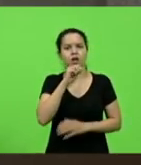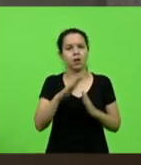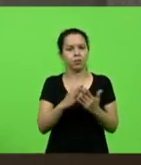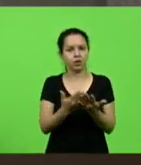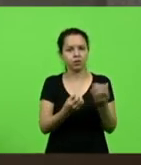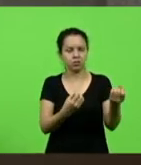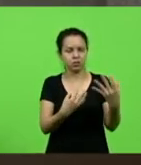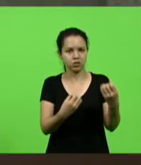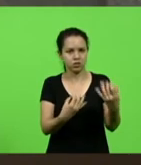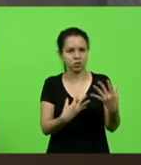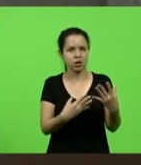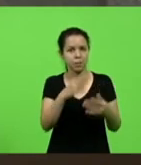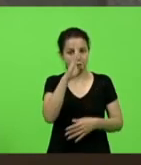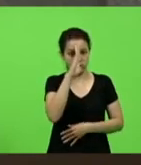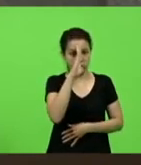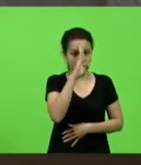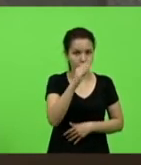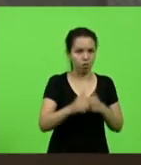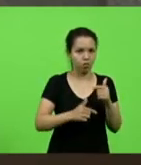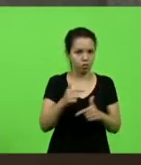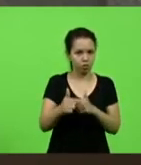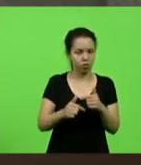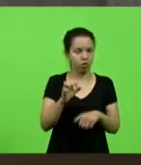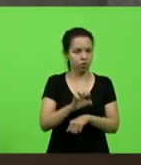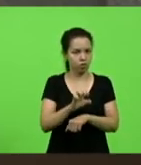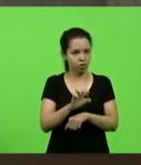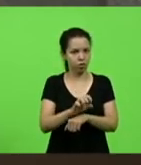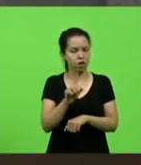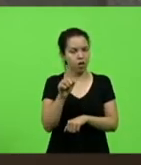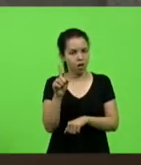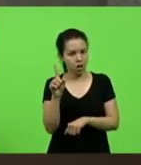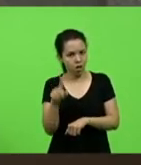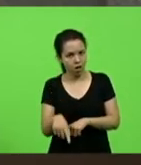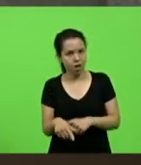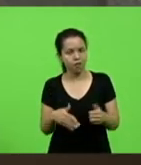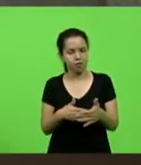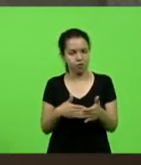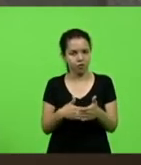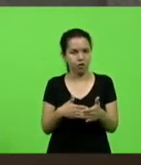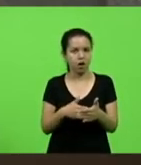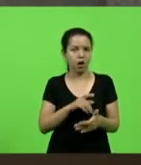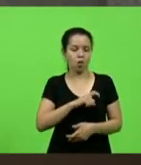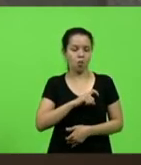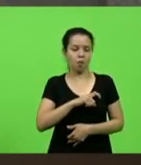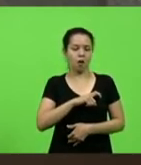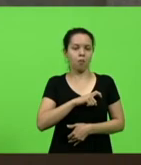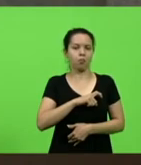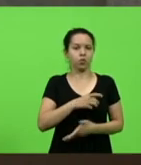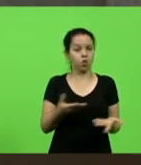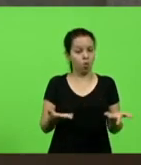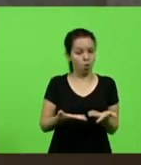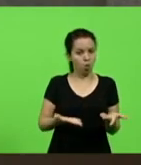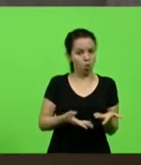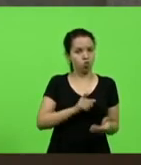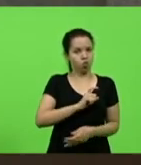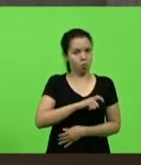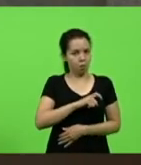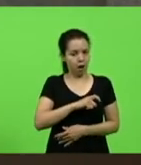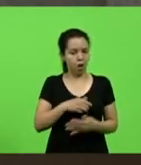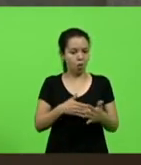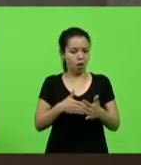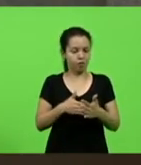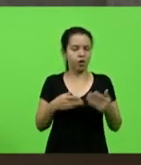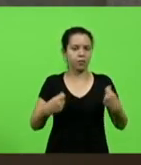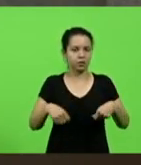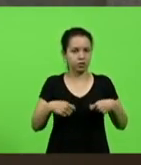a principal função do Estado é refrear o mal. E hoje, o mal que precisa ser refreado é o